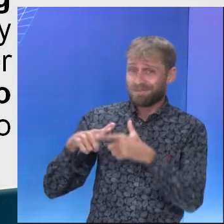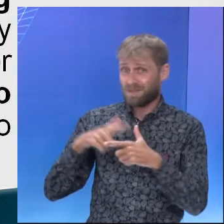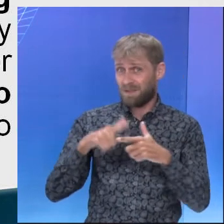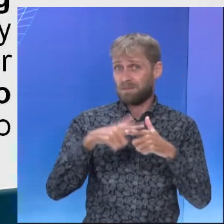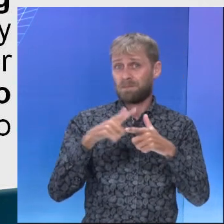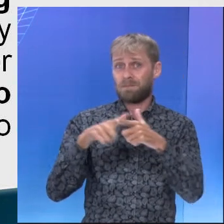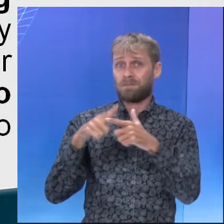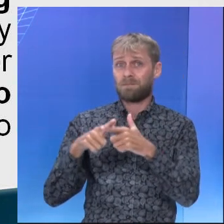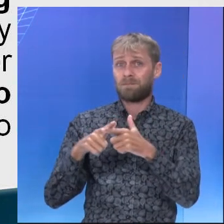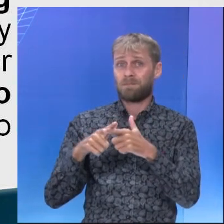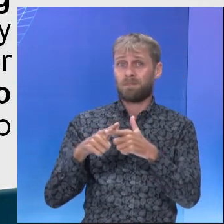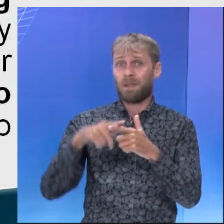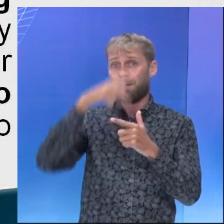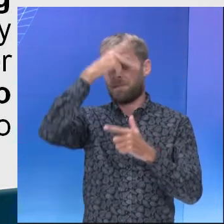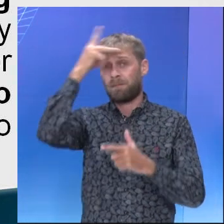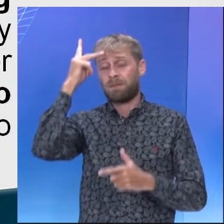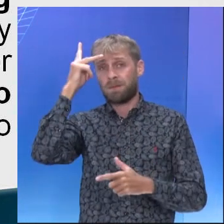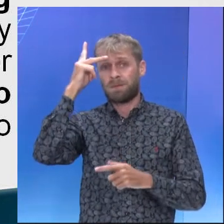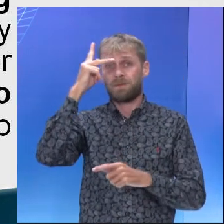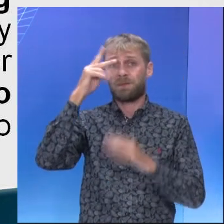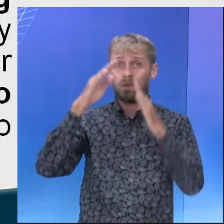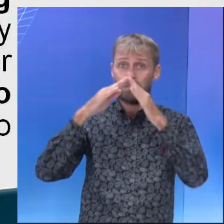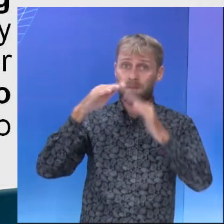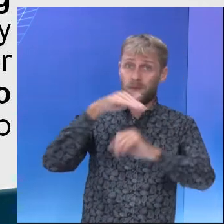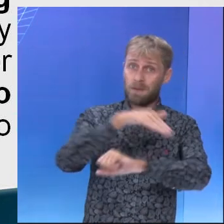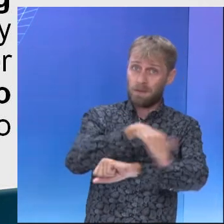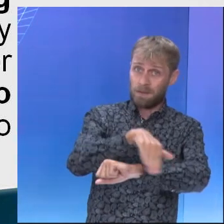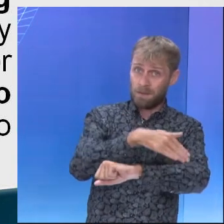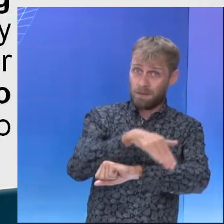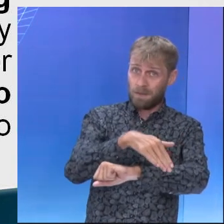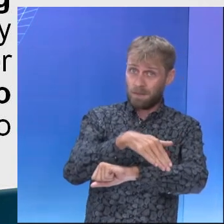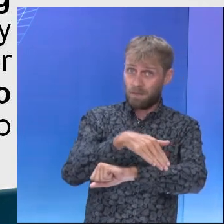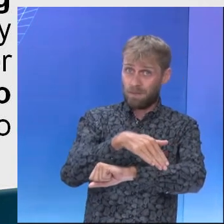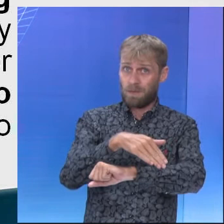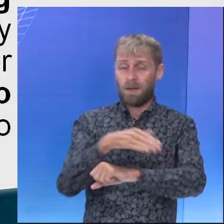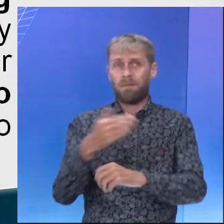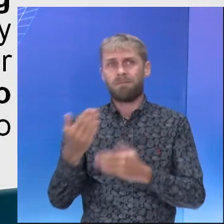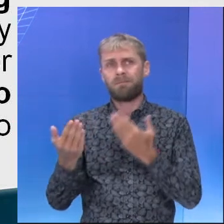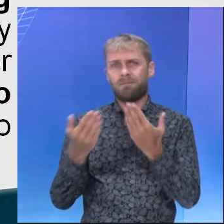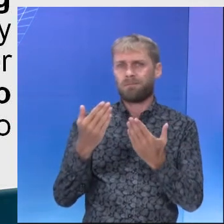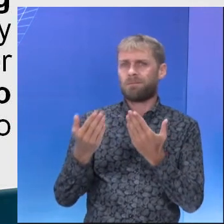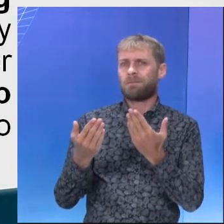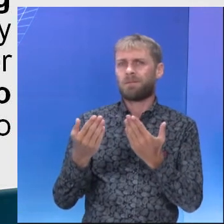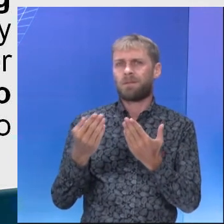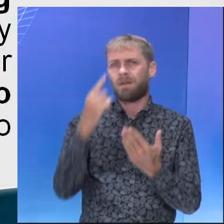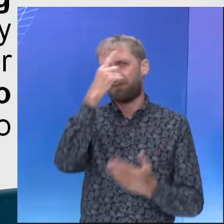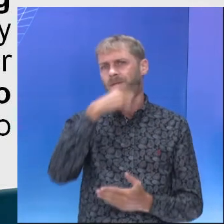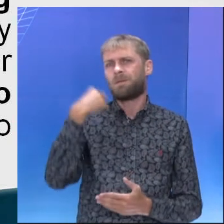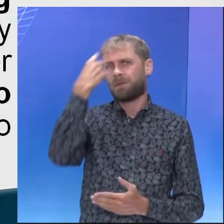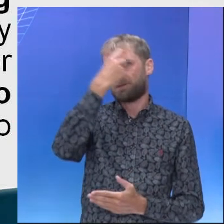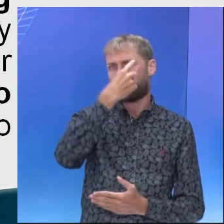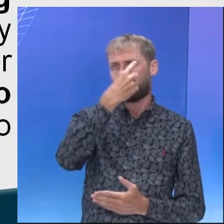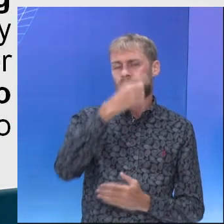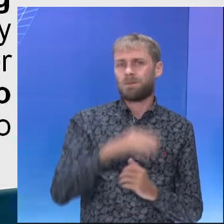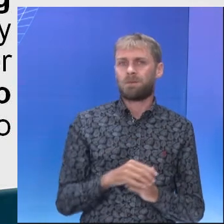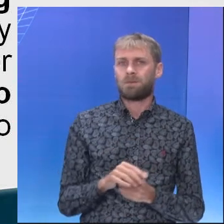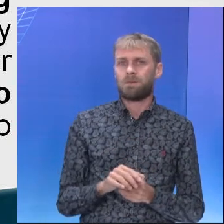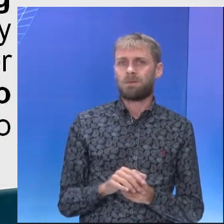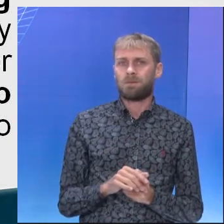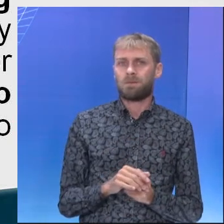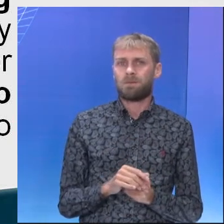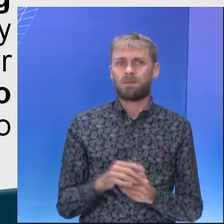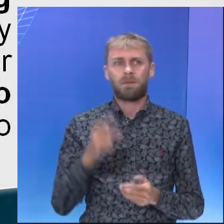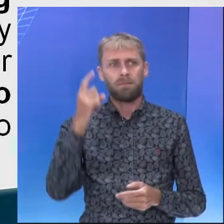problema, the homeless, os sem-tetos, face, parece face é o quê? Rosto,